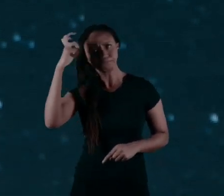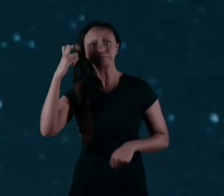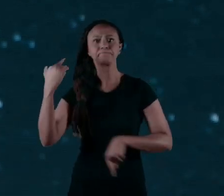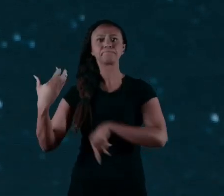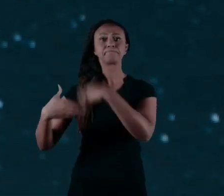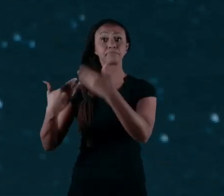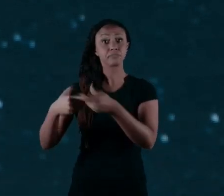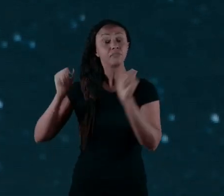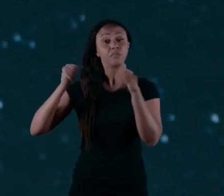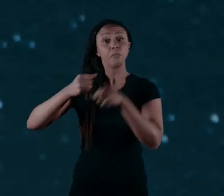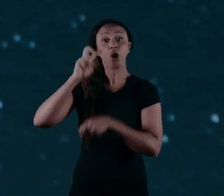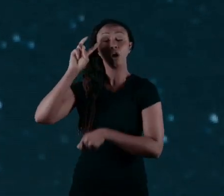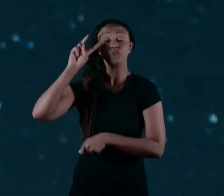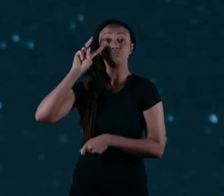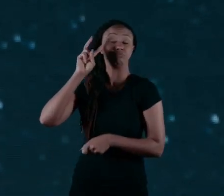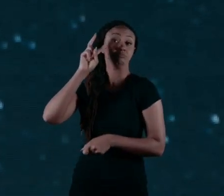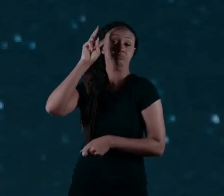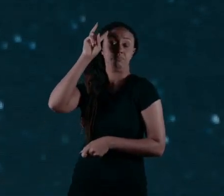Mais do que